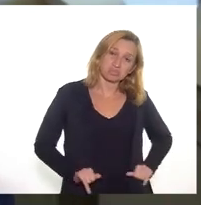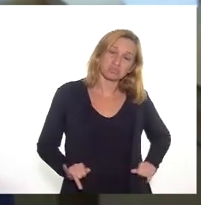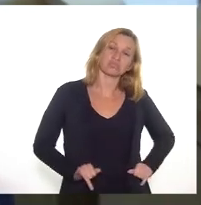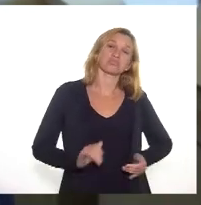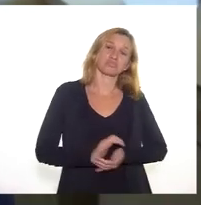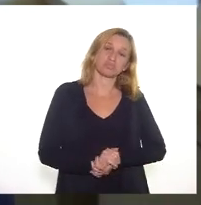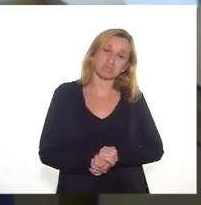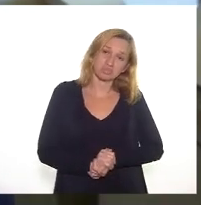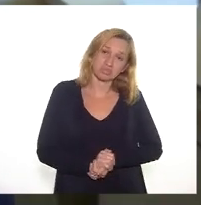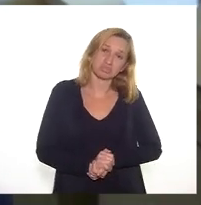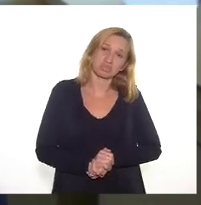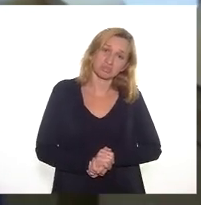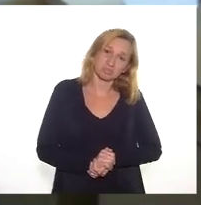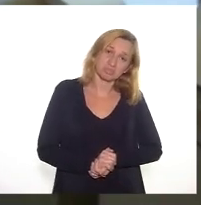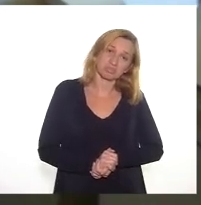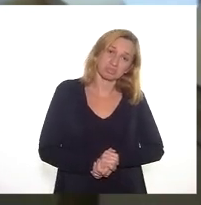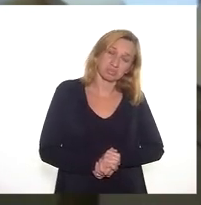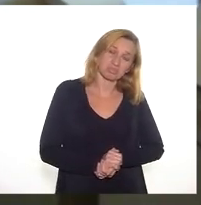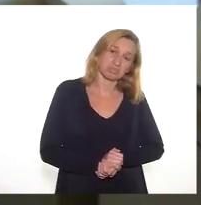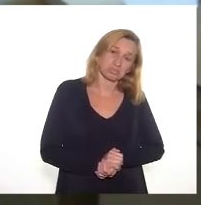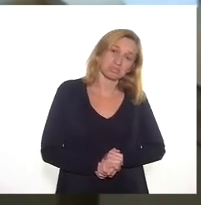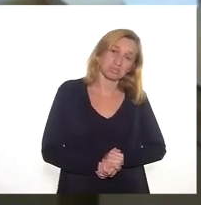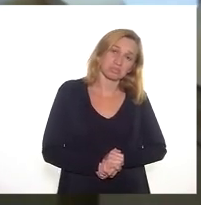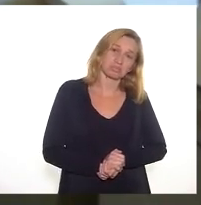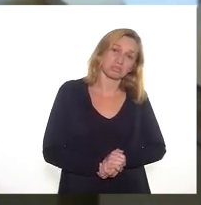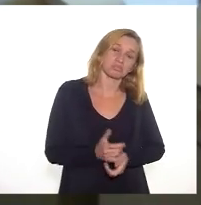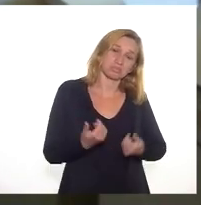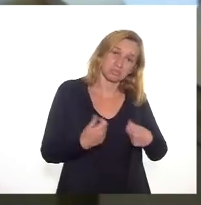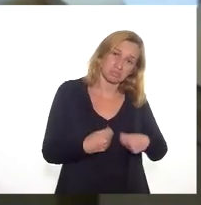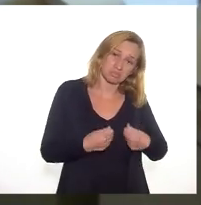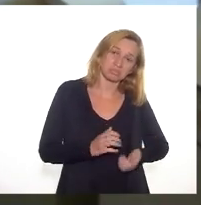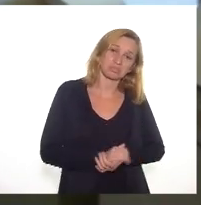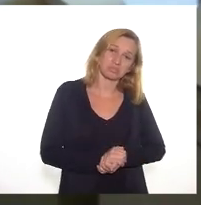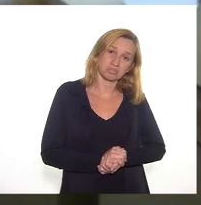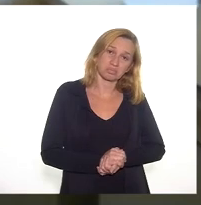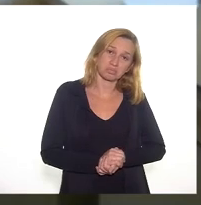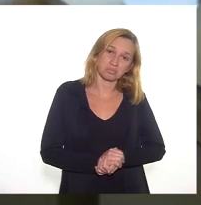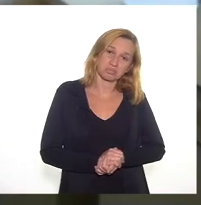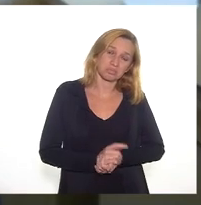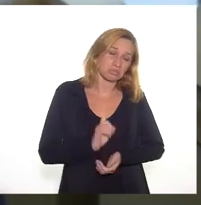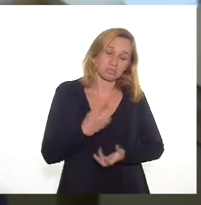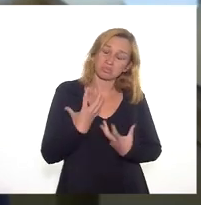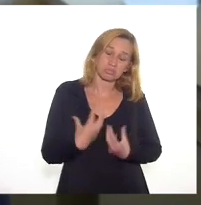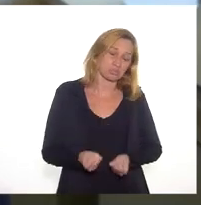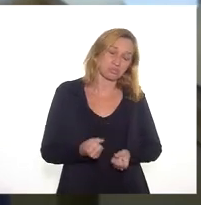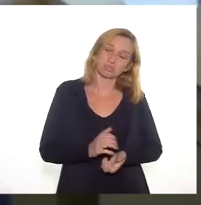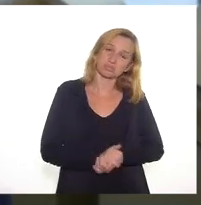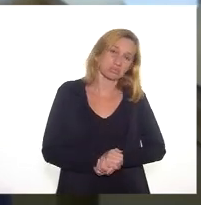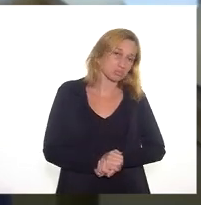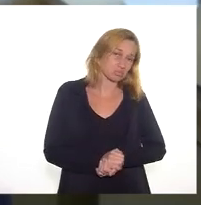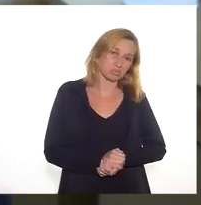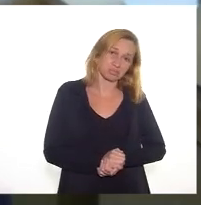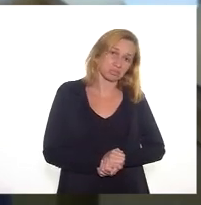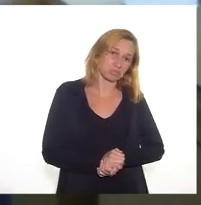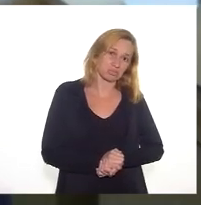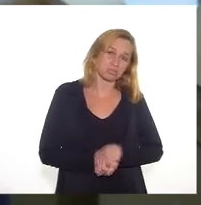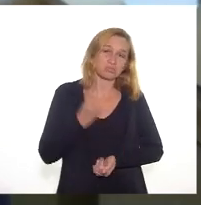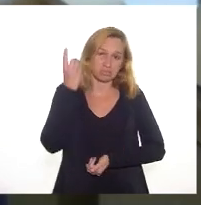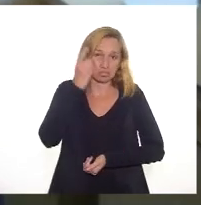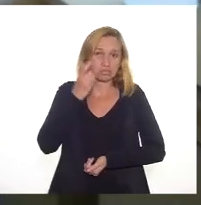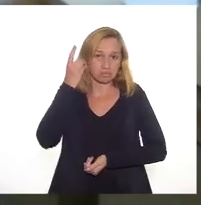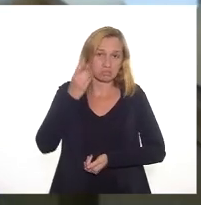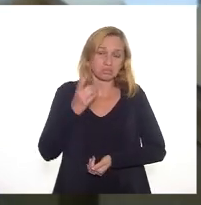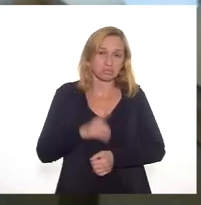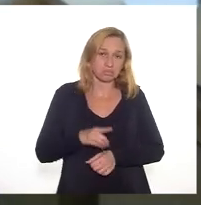fluminense. Se fazia necessário, porque é inadmissível, deputado,